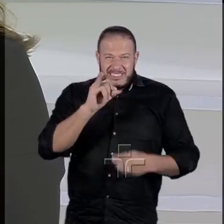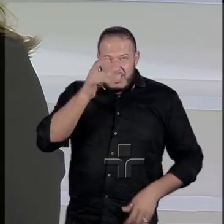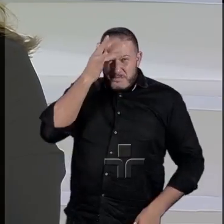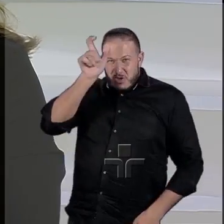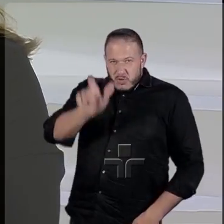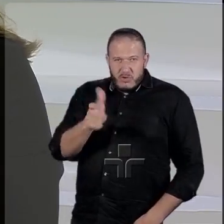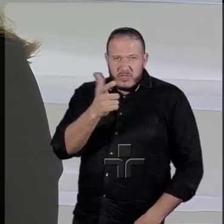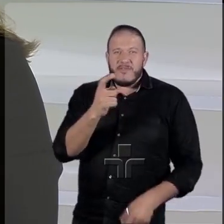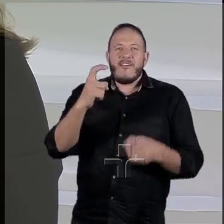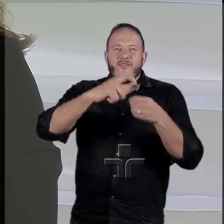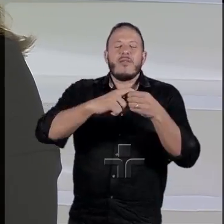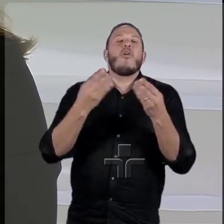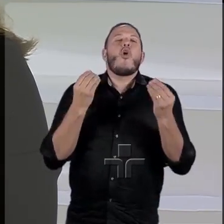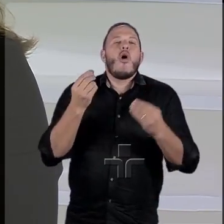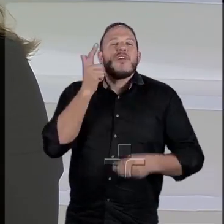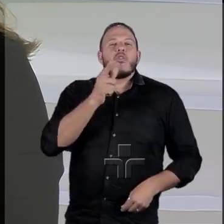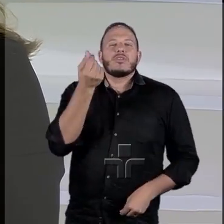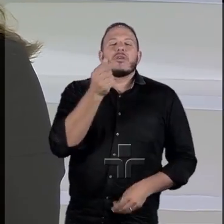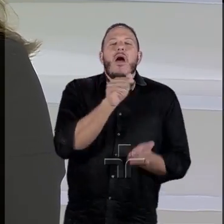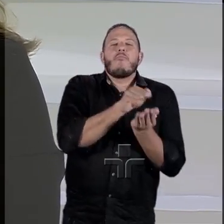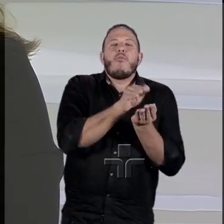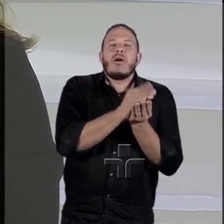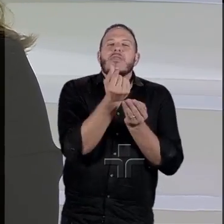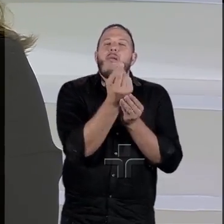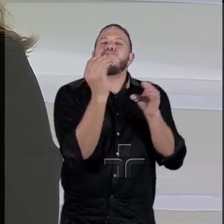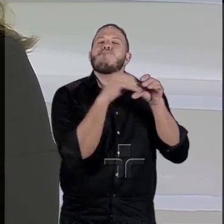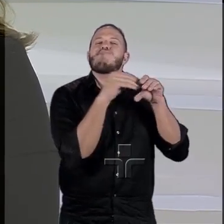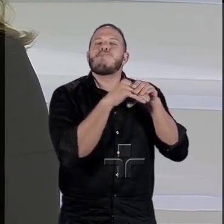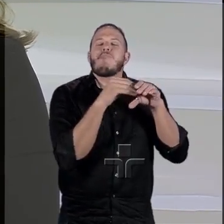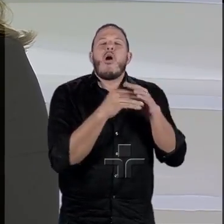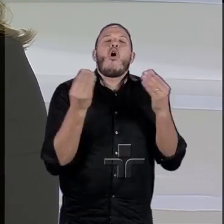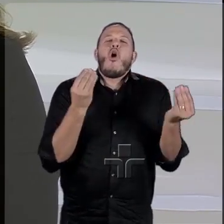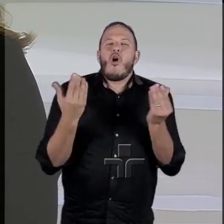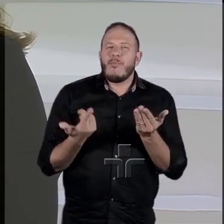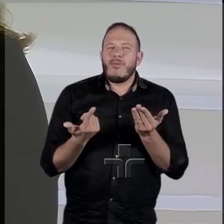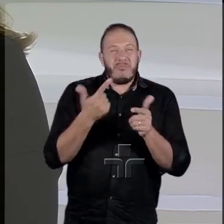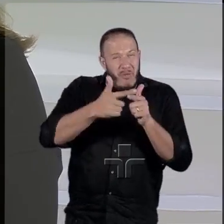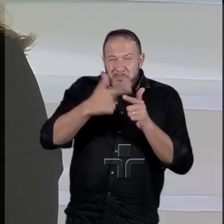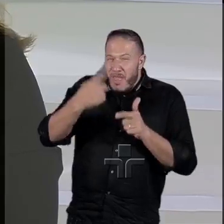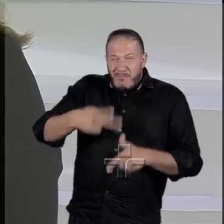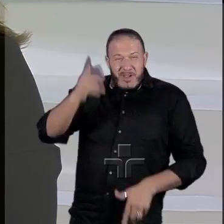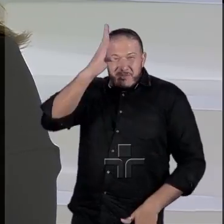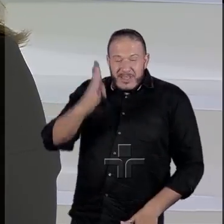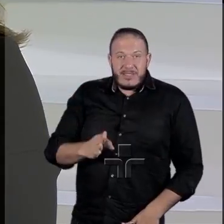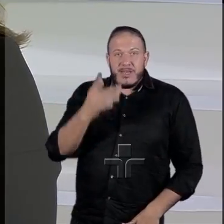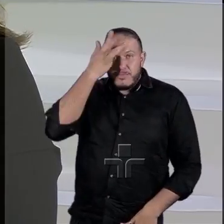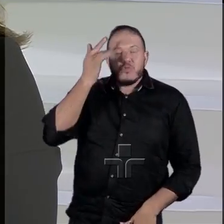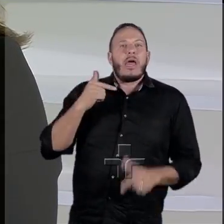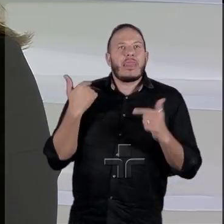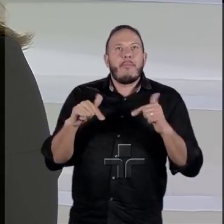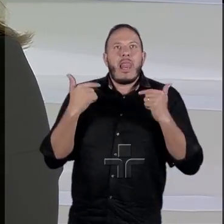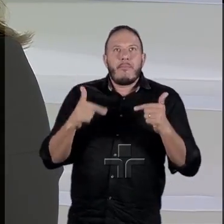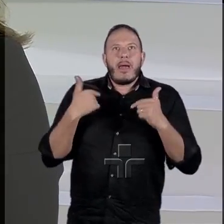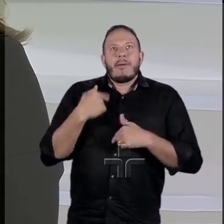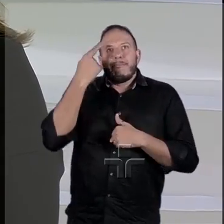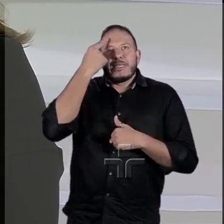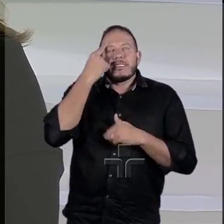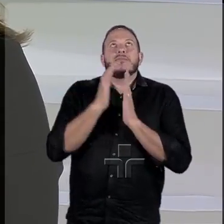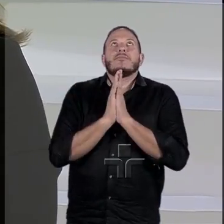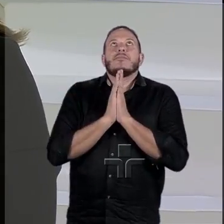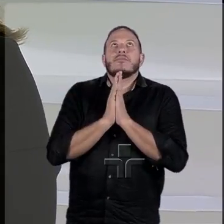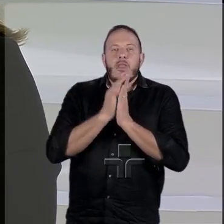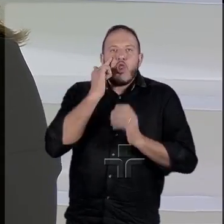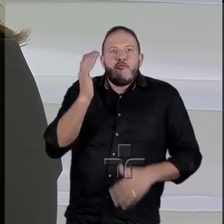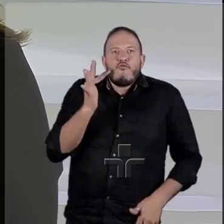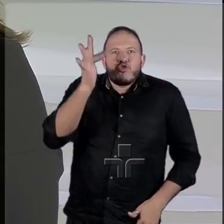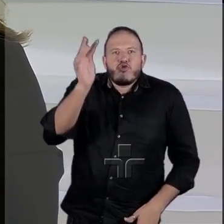vínculo, como vão formar uma poupança? Eu acho que esse é um problema que o Brasil tem. As pessoas trabalham esperando a aposentadoria, não é? E daí a